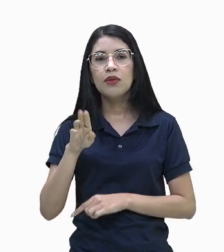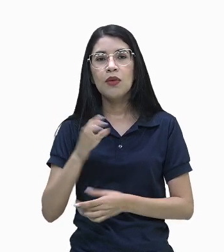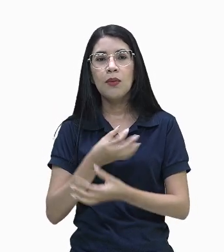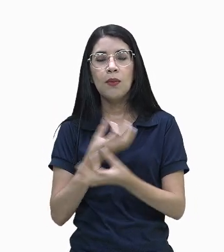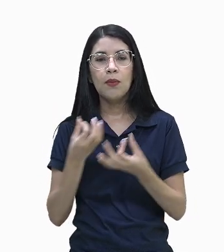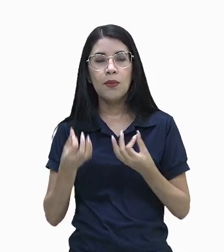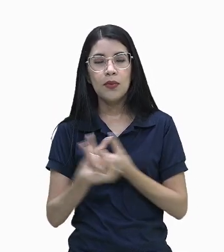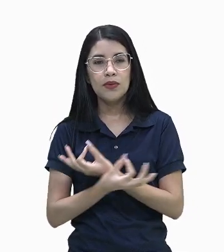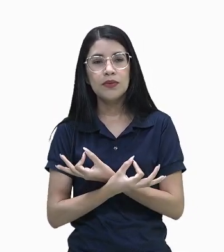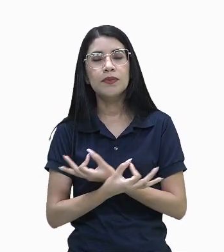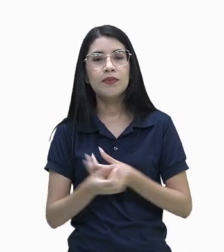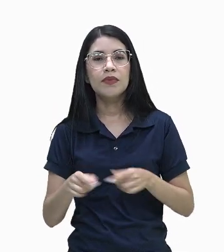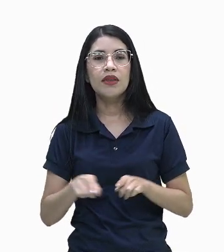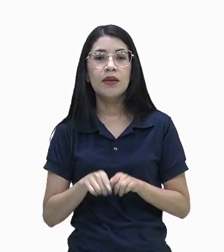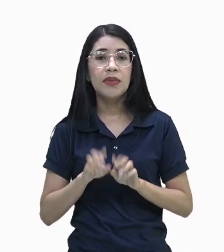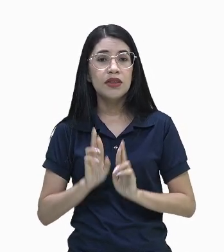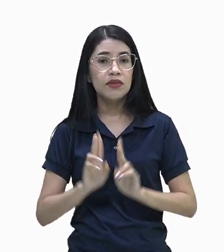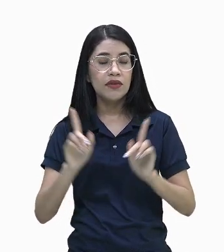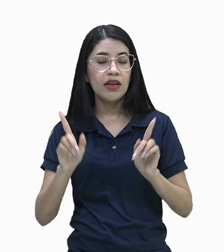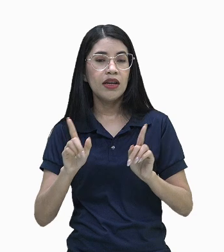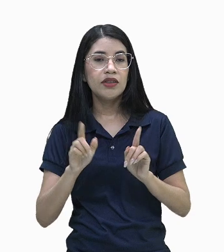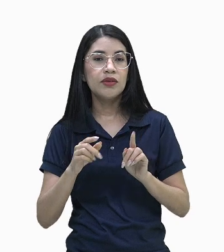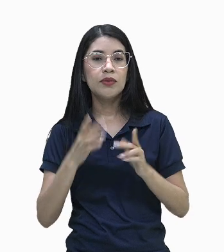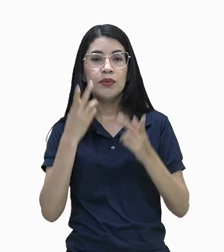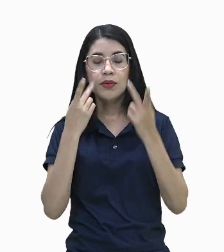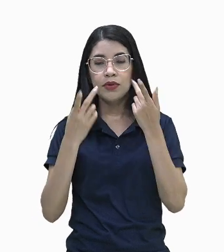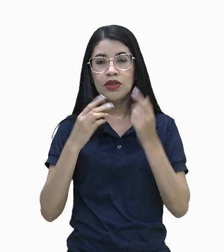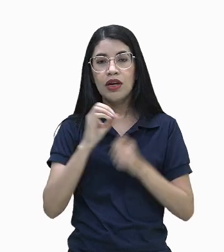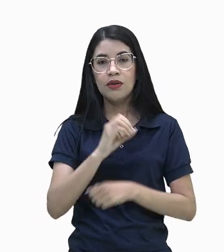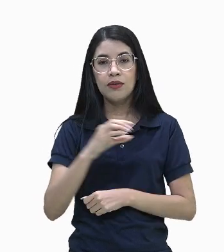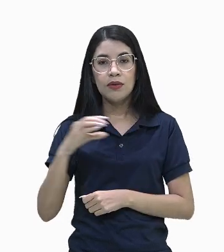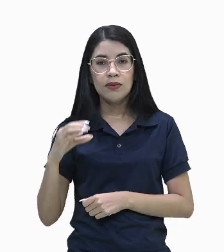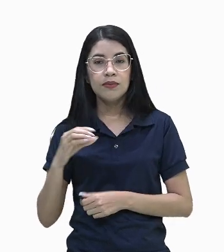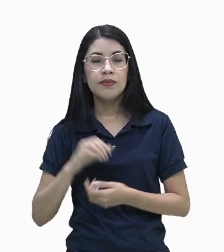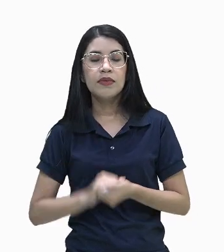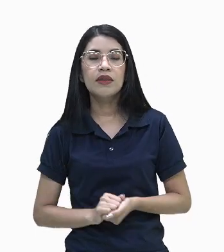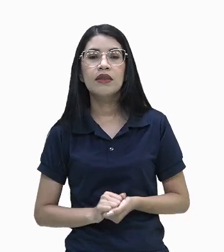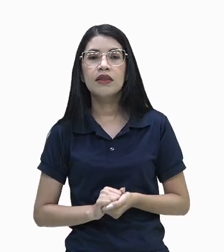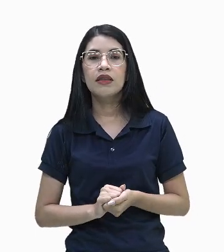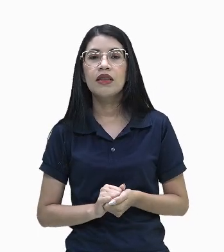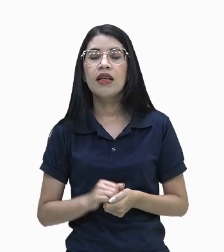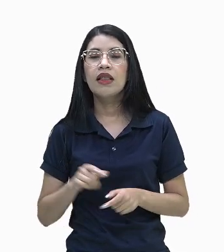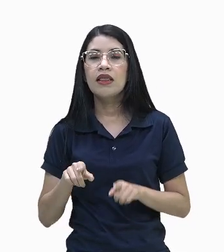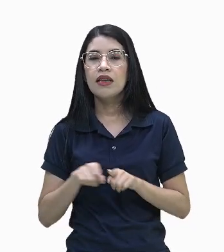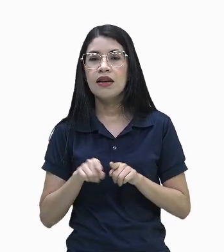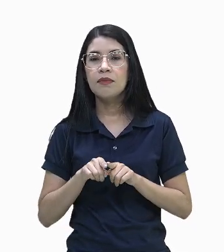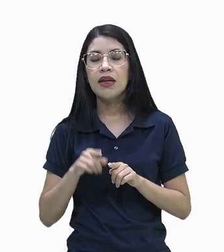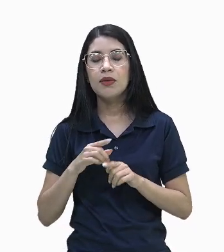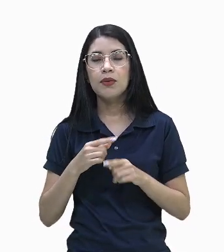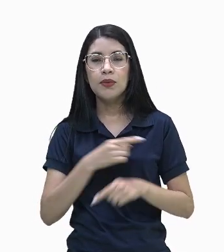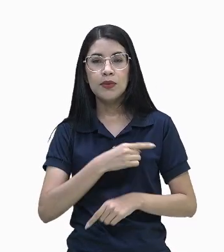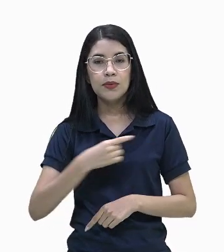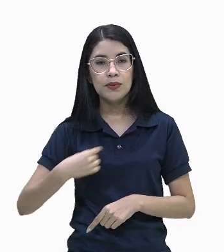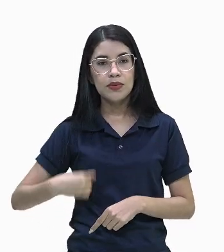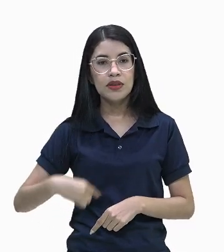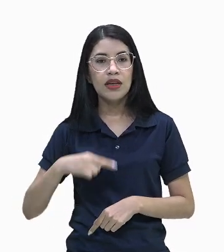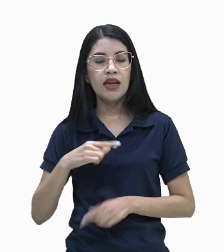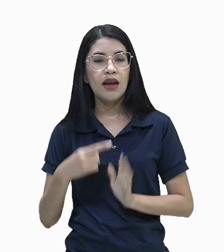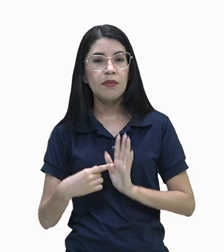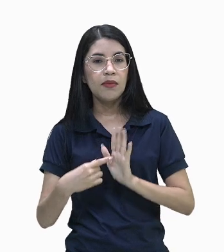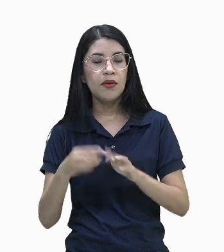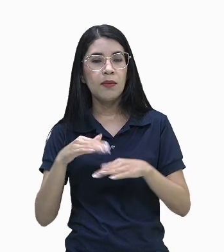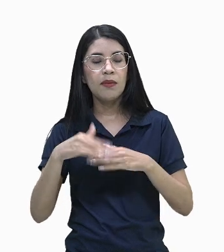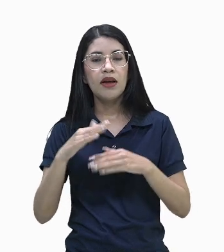tem suas origens na tragédia e na comédia grega, o teatro chinês sempre enfatizou a música, a dança